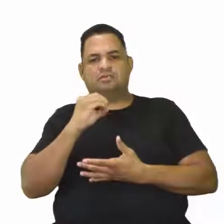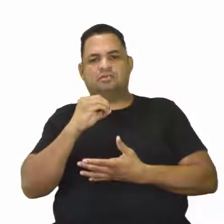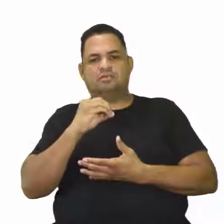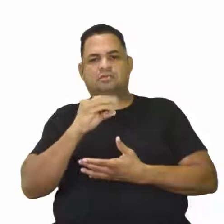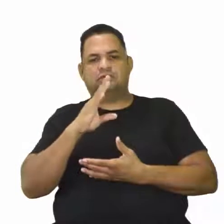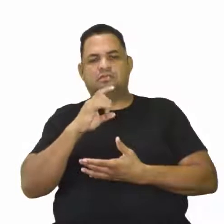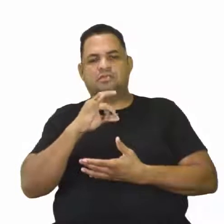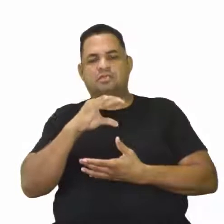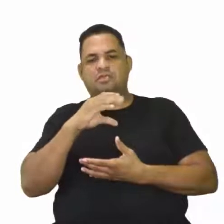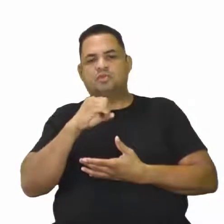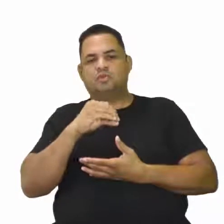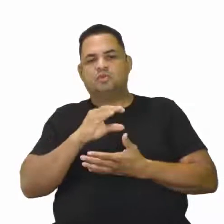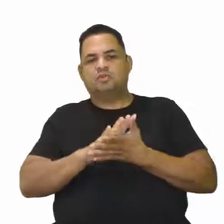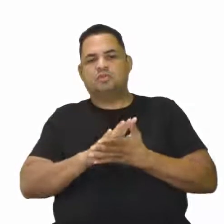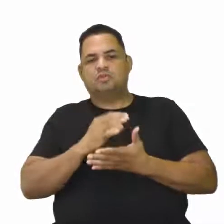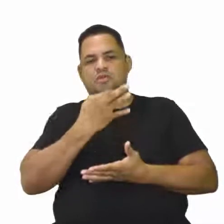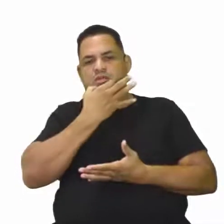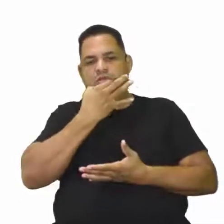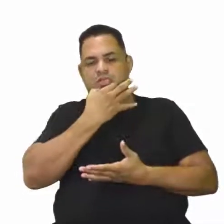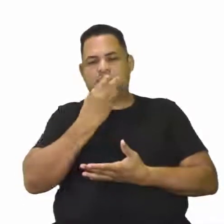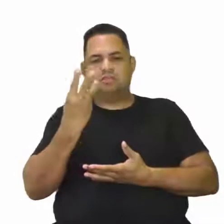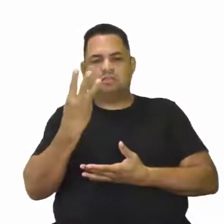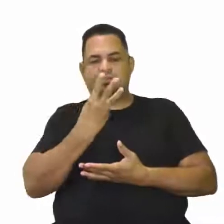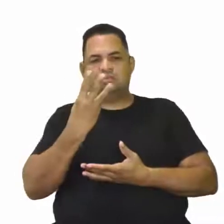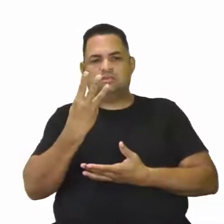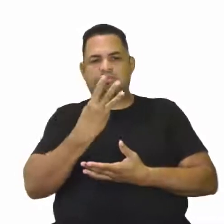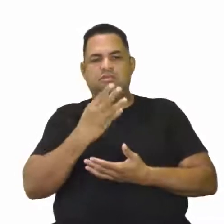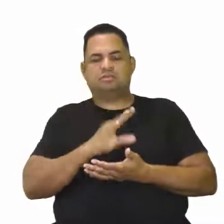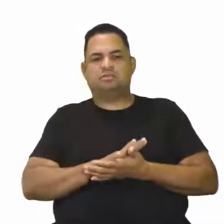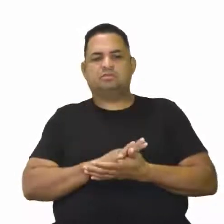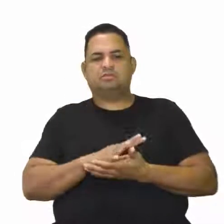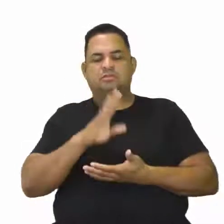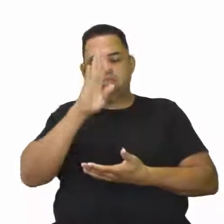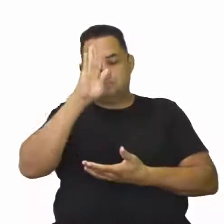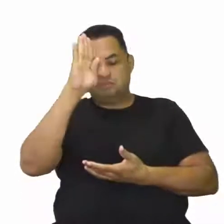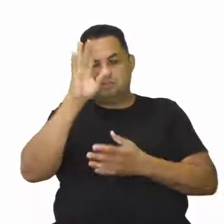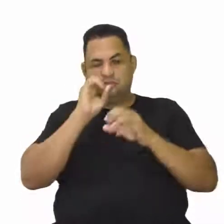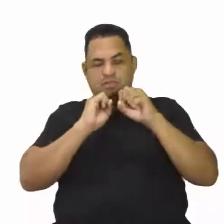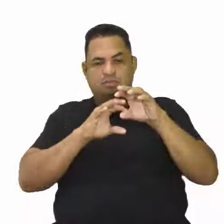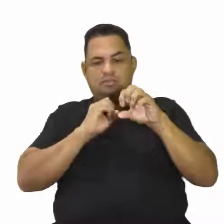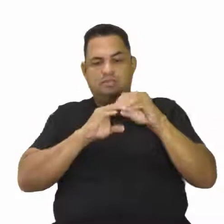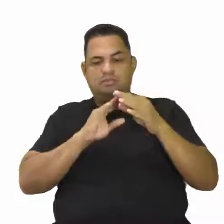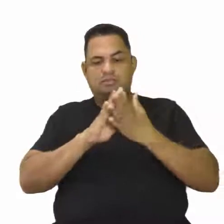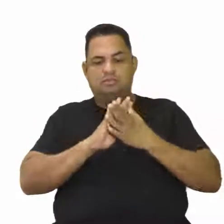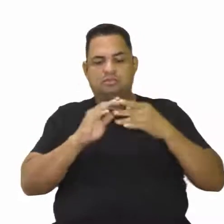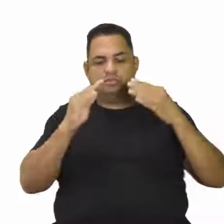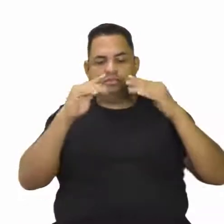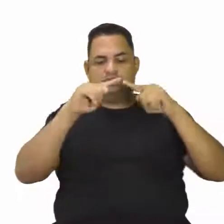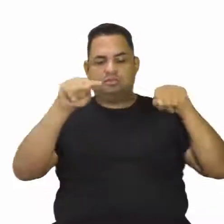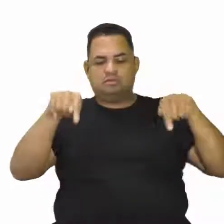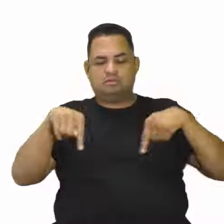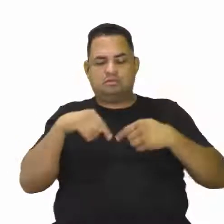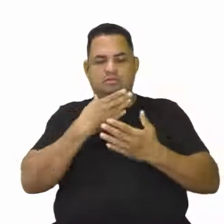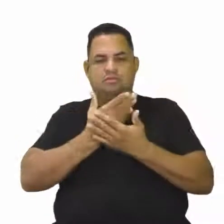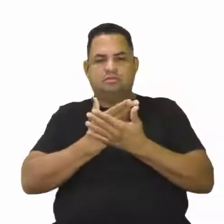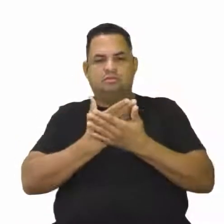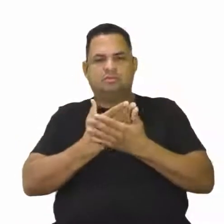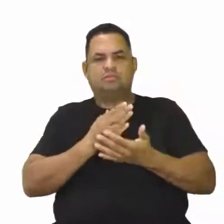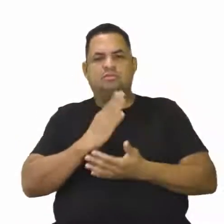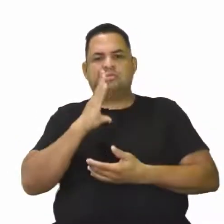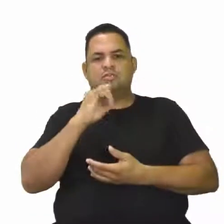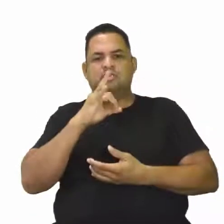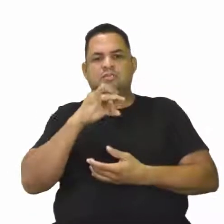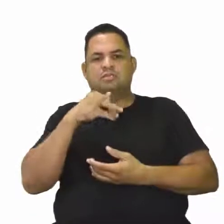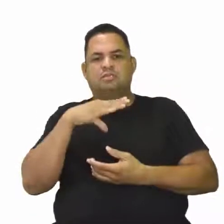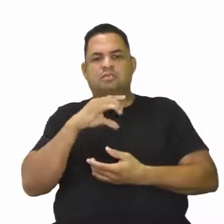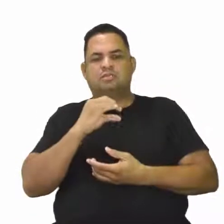e o inglês, que é os três principais idiomas que são ensinados na sala de aula. Aí você diz, mas professora, castellano, a senhora